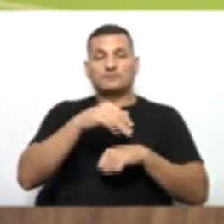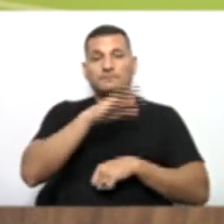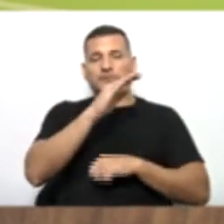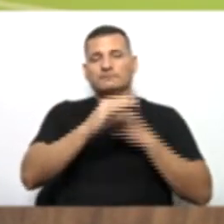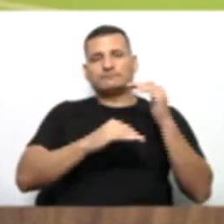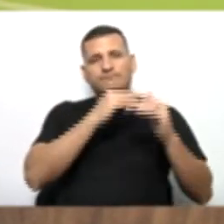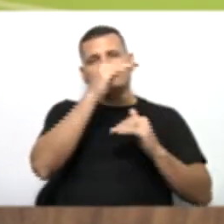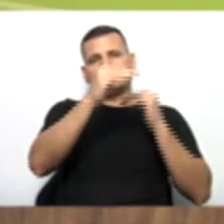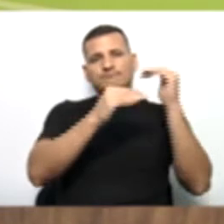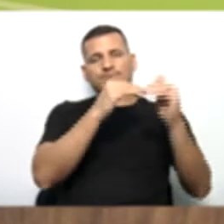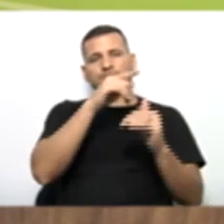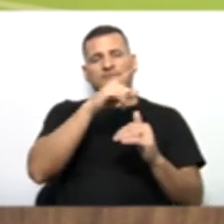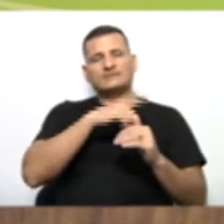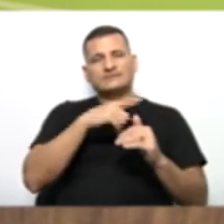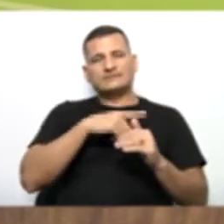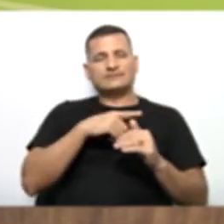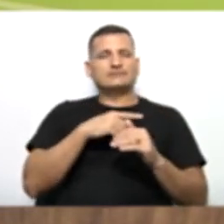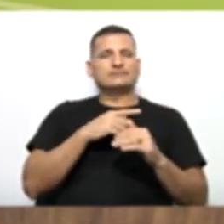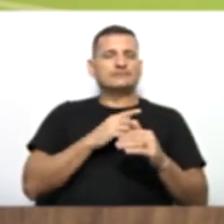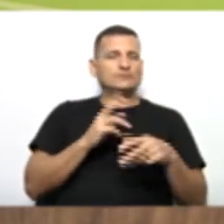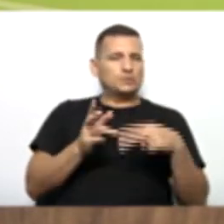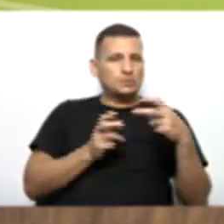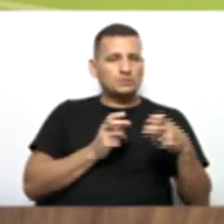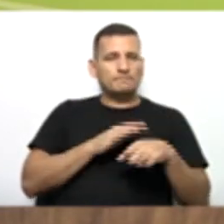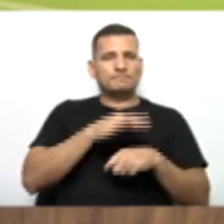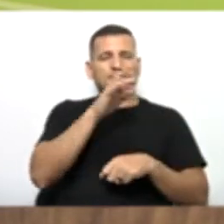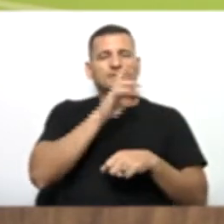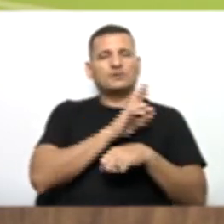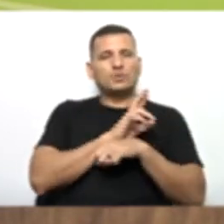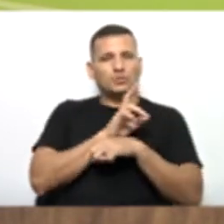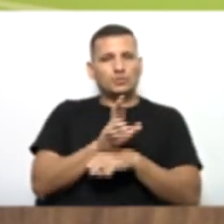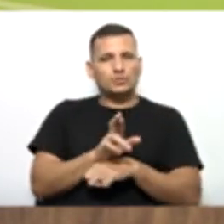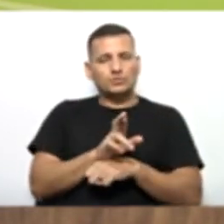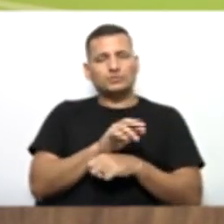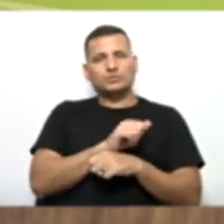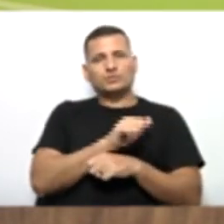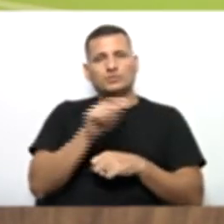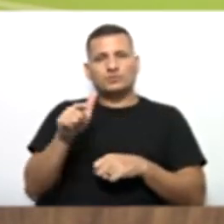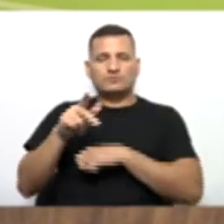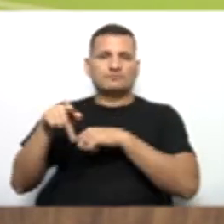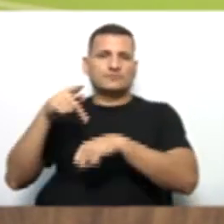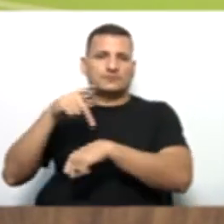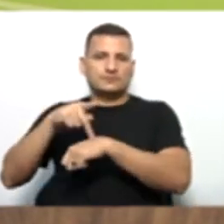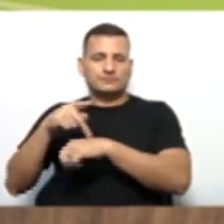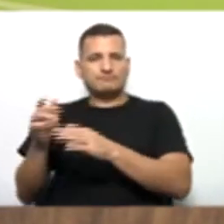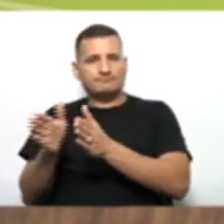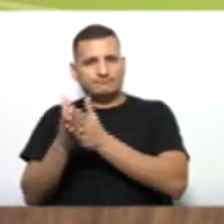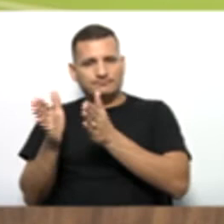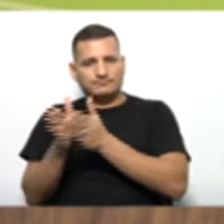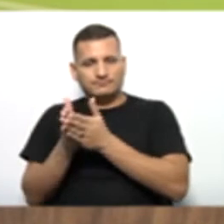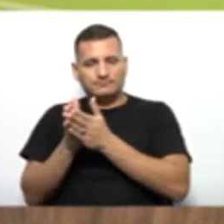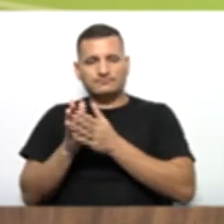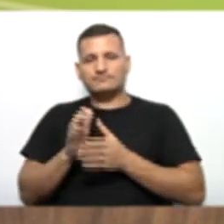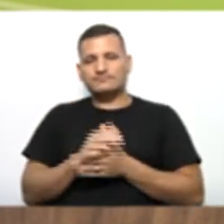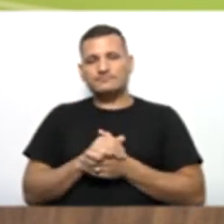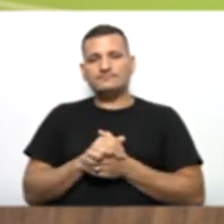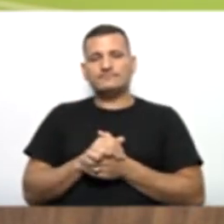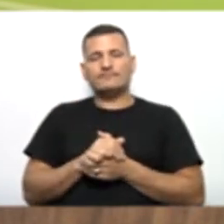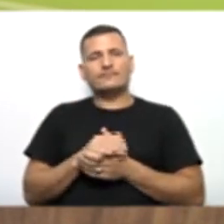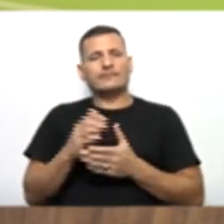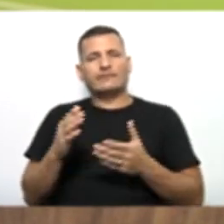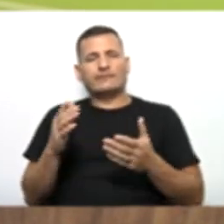desenvolvidos, consomem muito mais recursos do que as pessoas que moram nos países pobres. Tem a ver